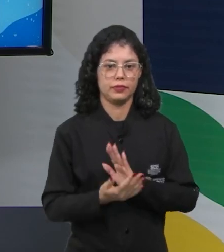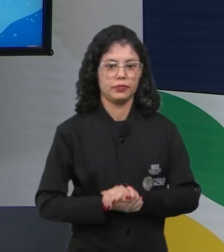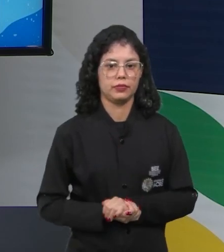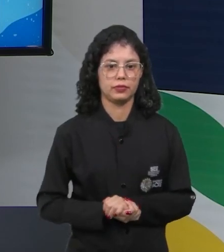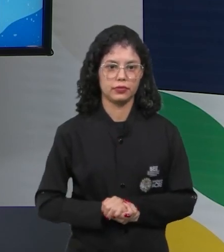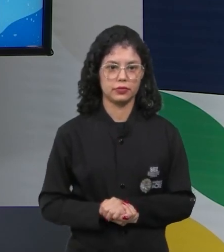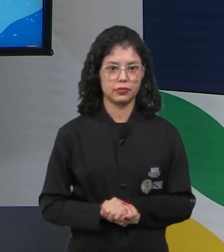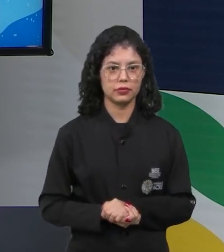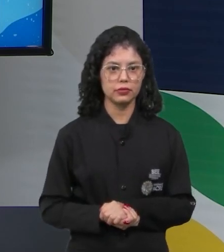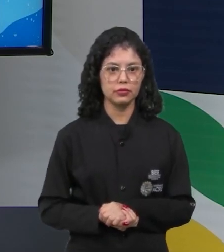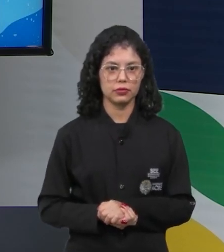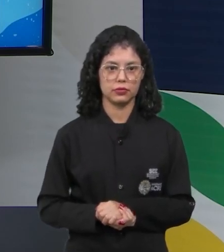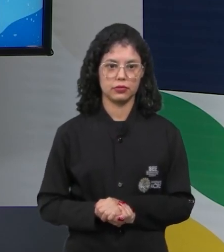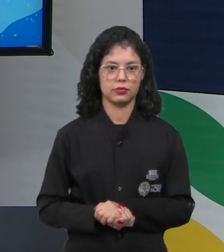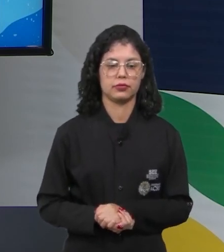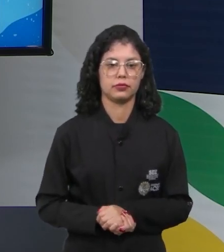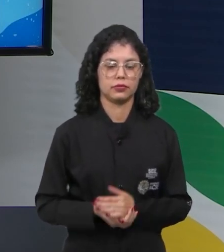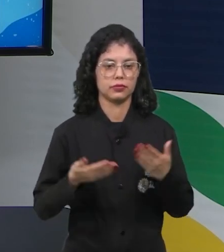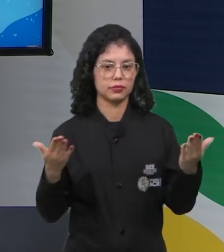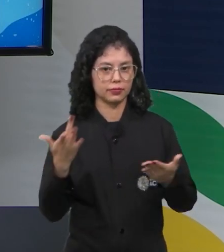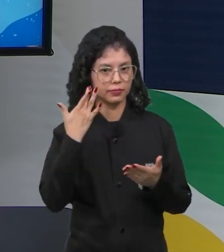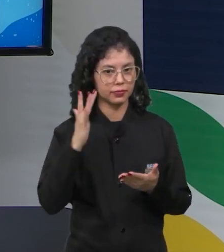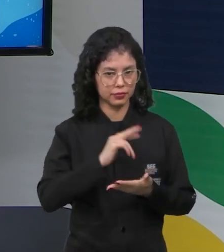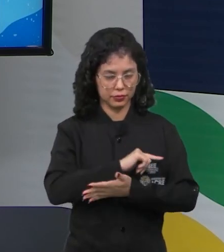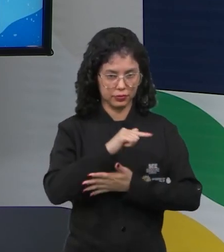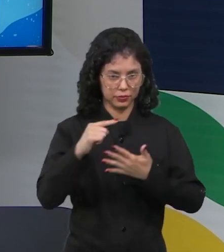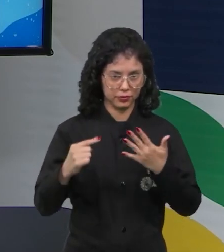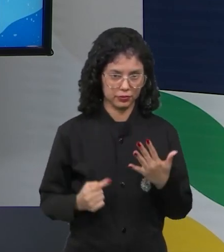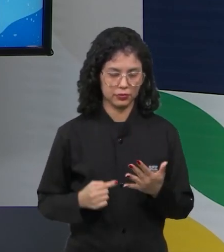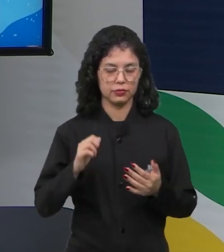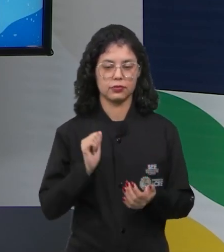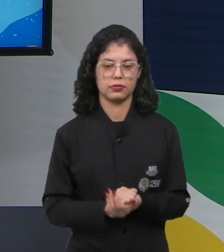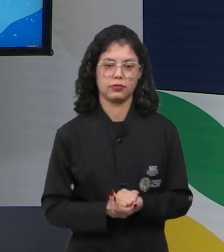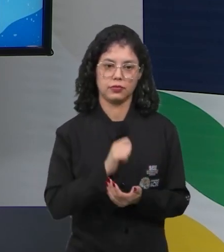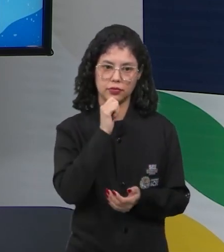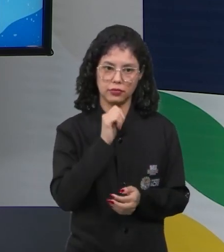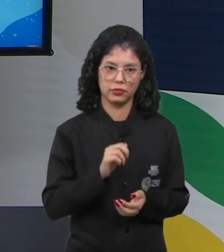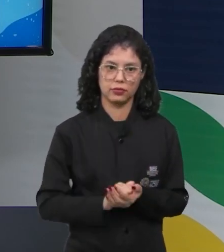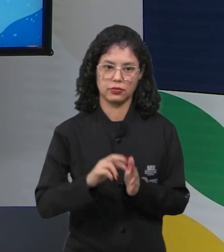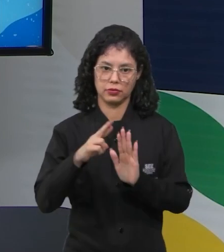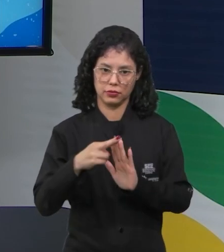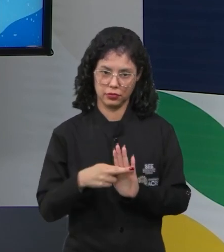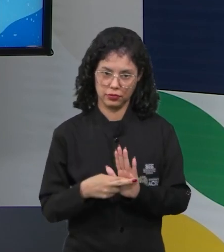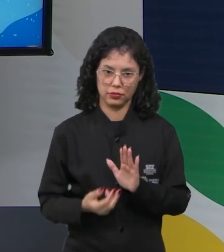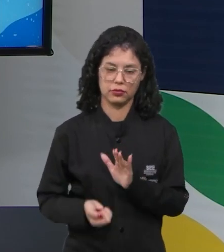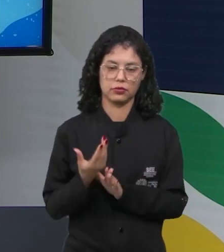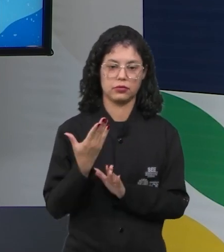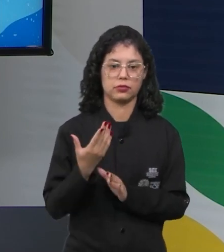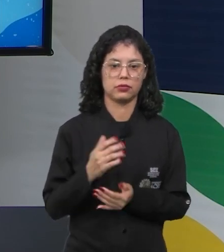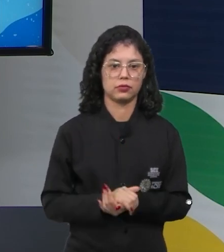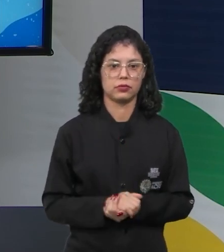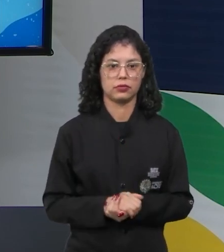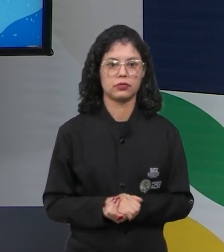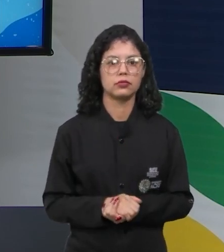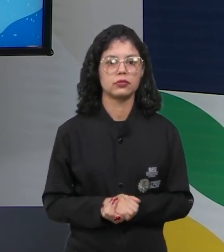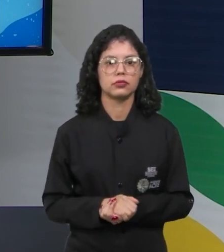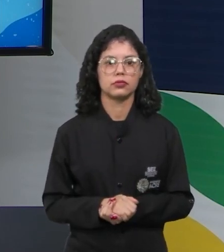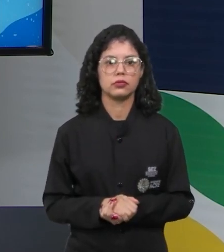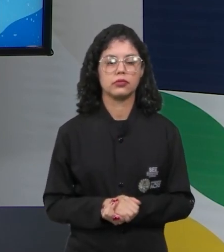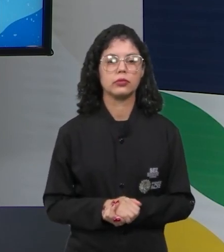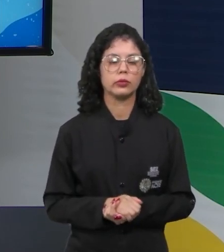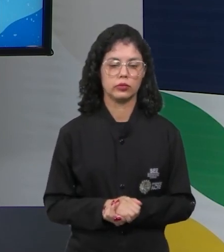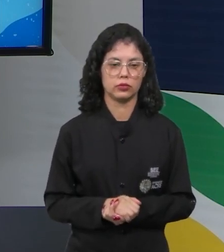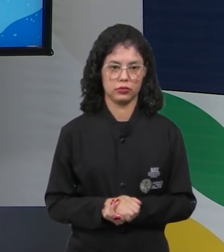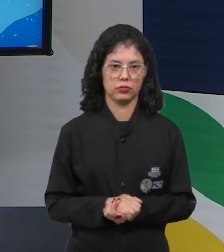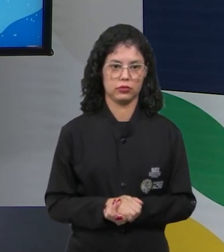essa daí é a teoria da biogênese, né? Então, eles tinham vários tipos de receitas ali para criar os seres. E